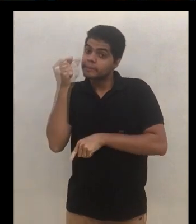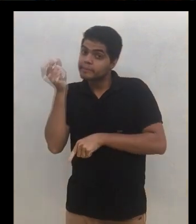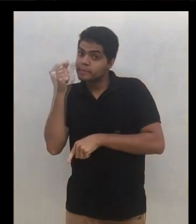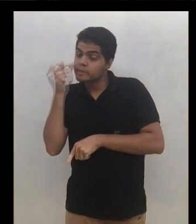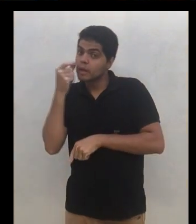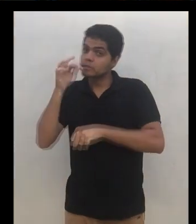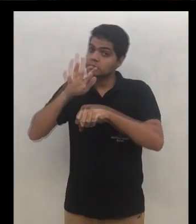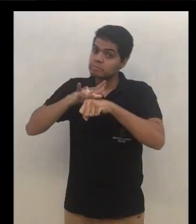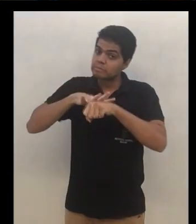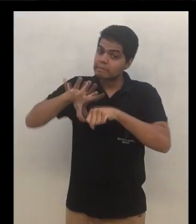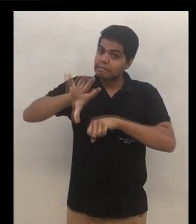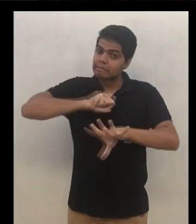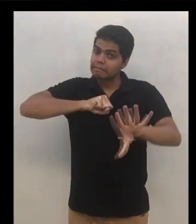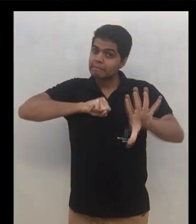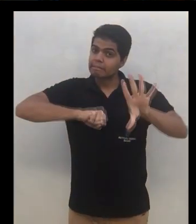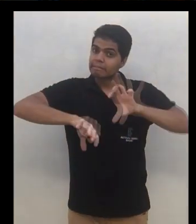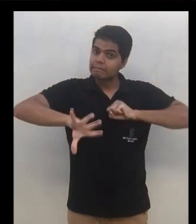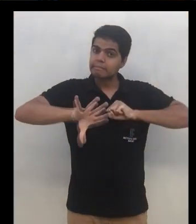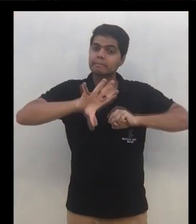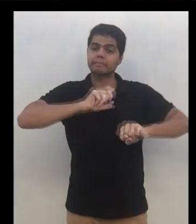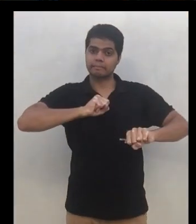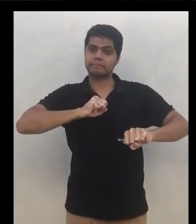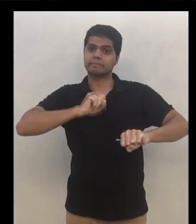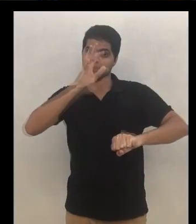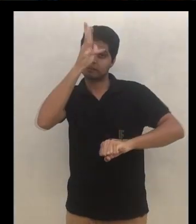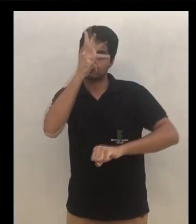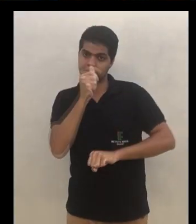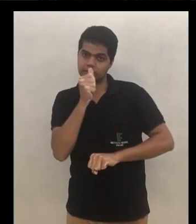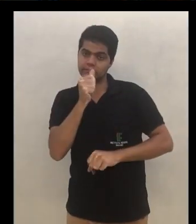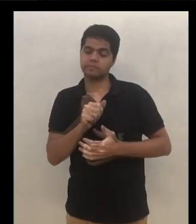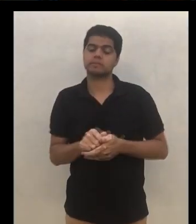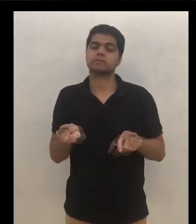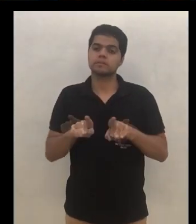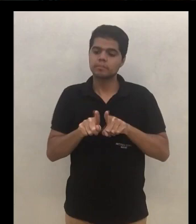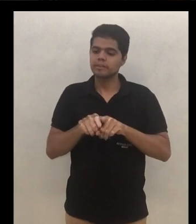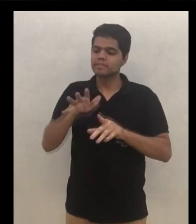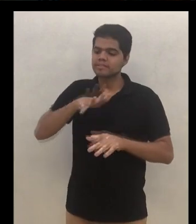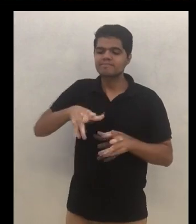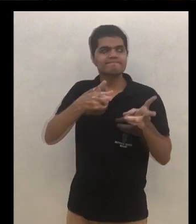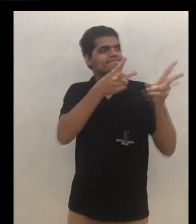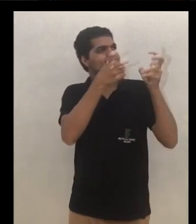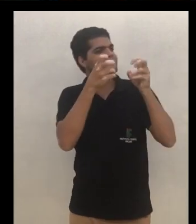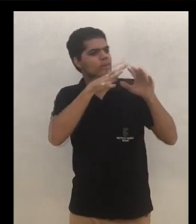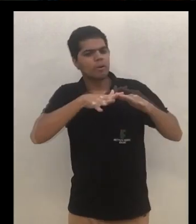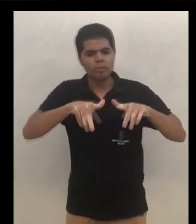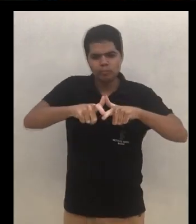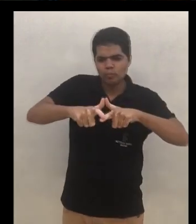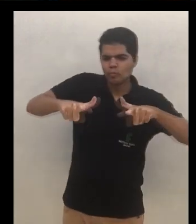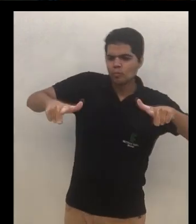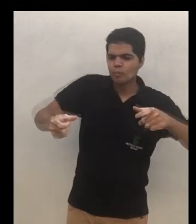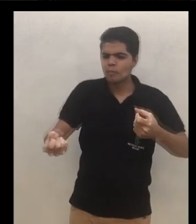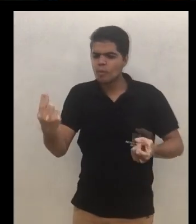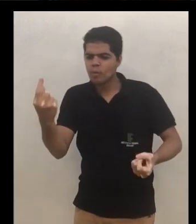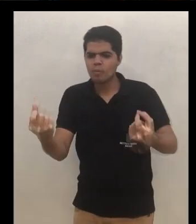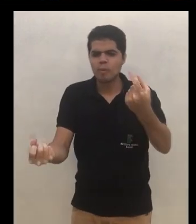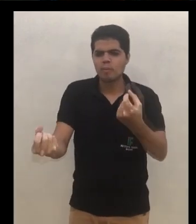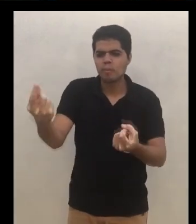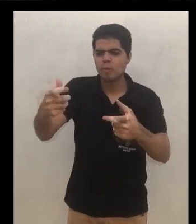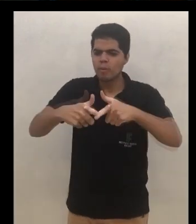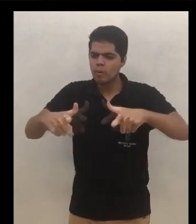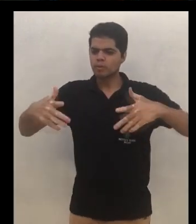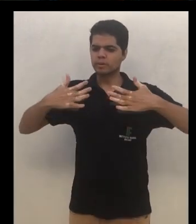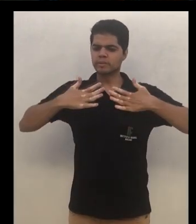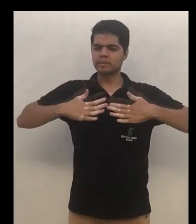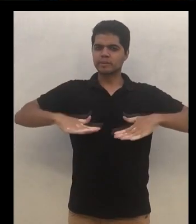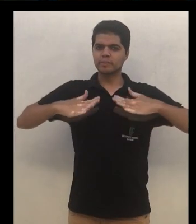águas. Tá? Observe aqui, ó, que o ambiente está tranquilo, a densidade está correta e os animais não brigam por